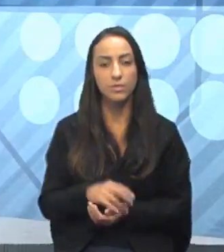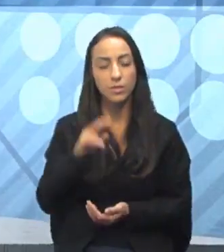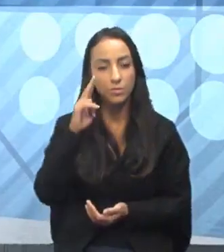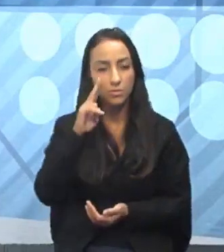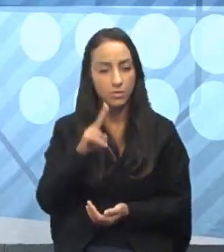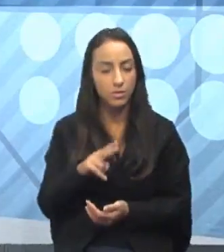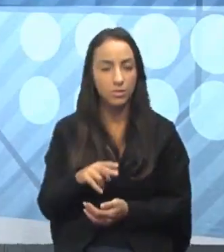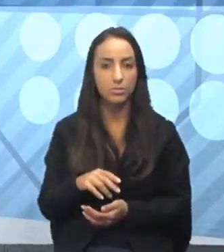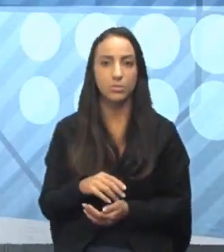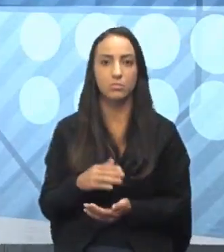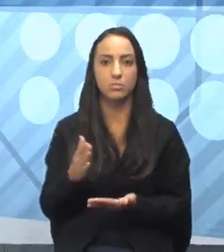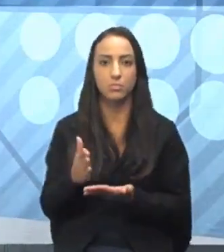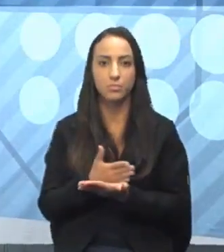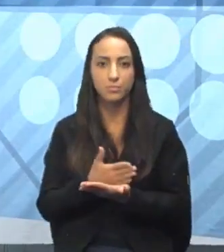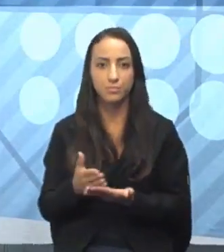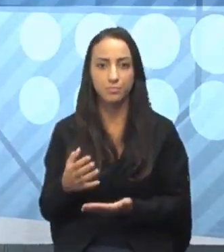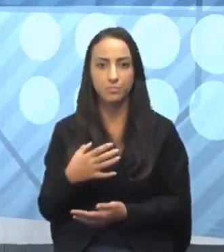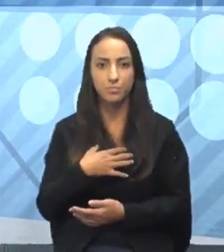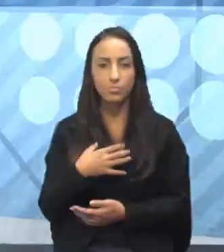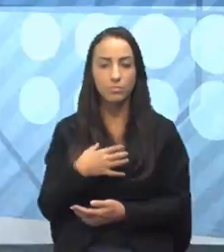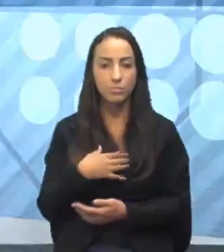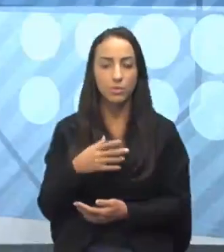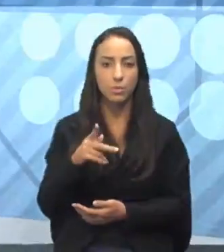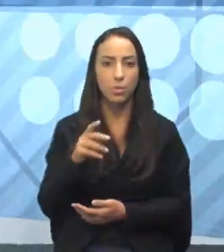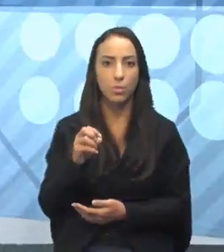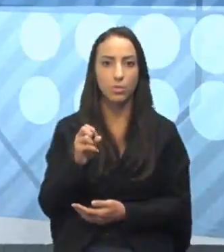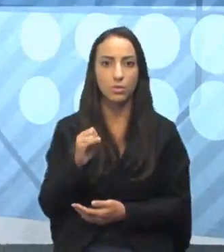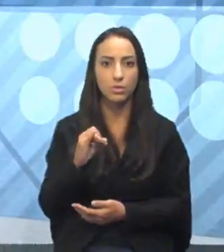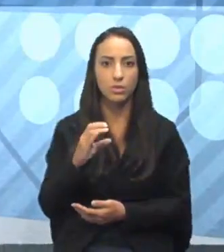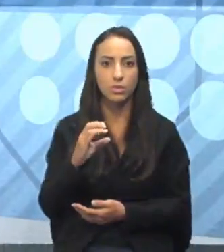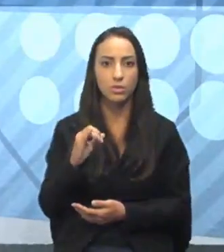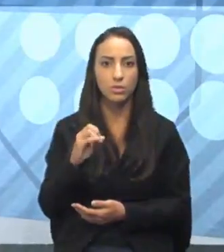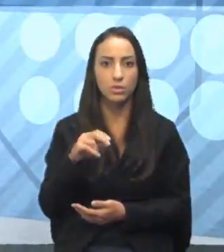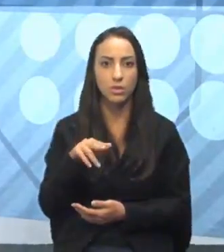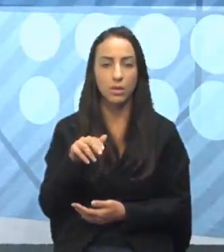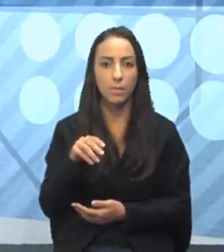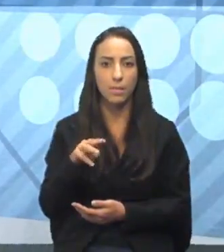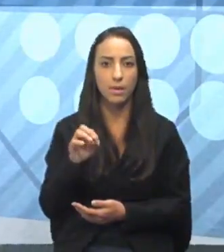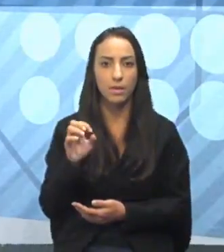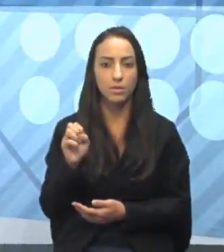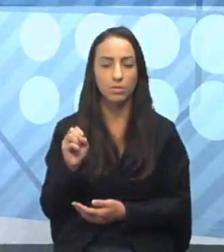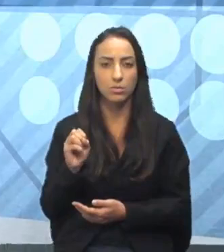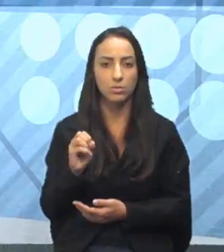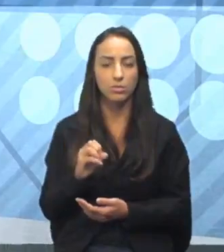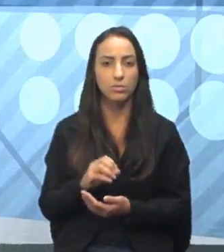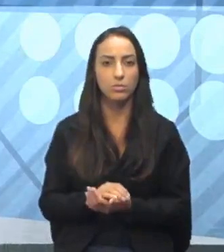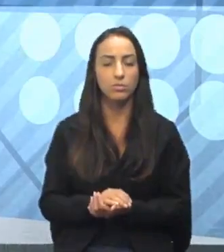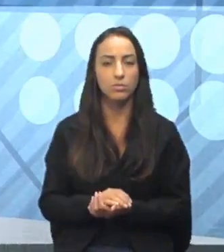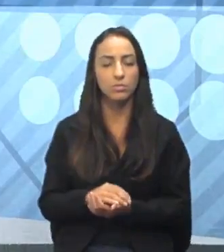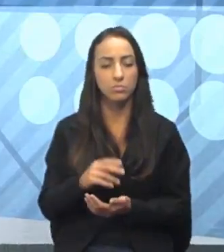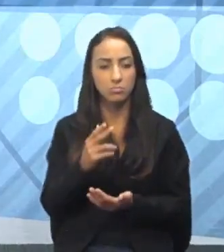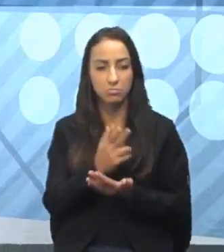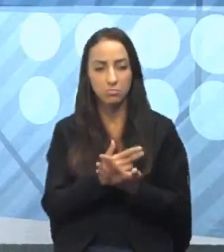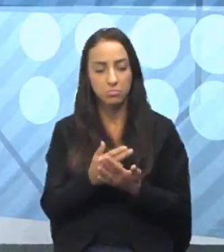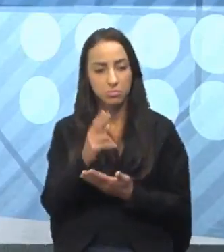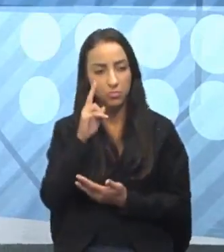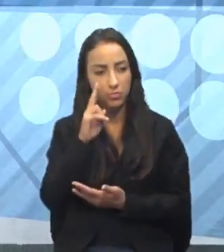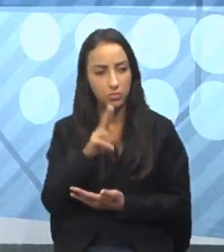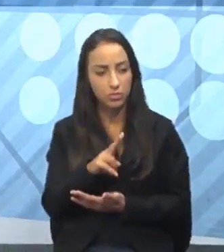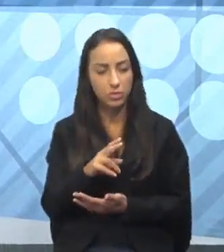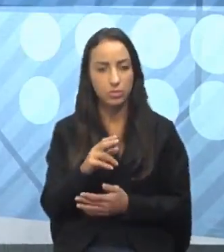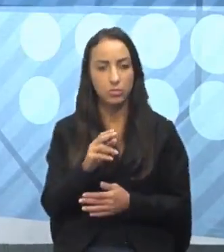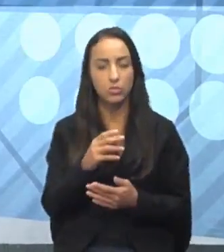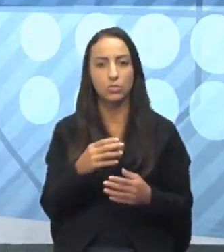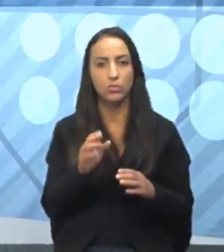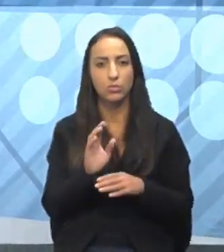Vimos, então, alguns tipos de posicionamento que nós vimos em imagens para que você